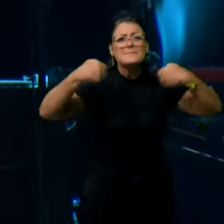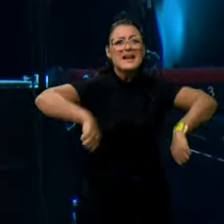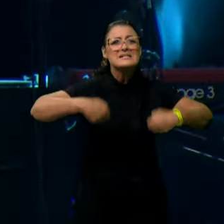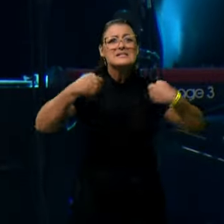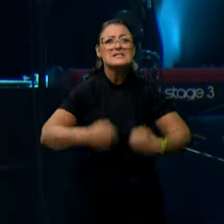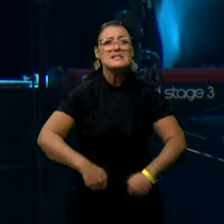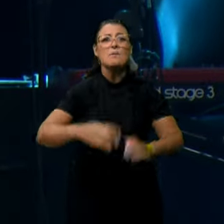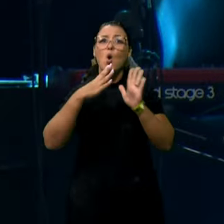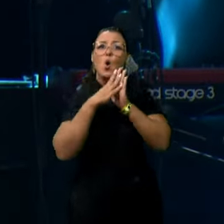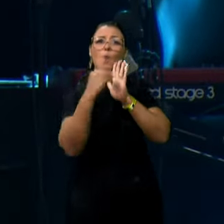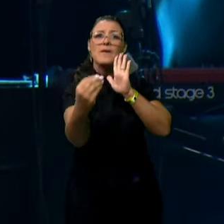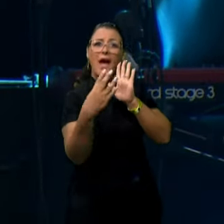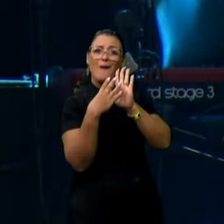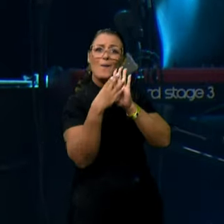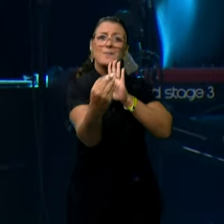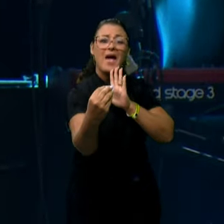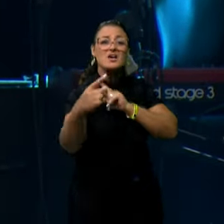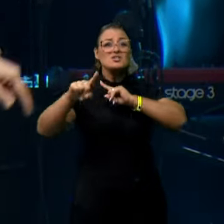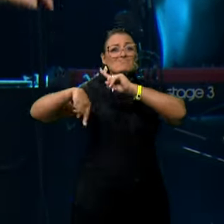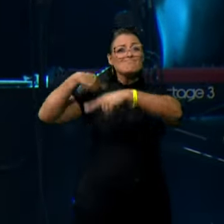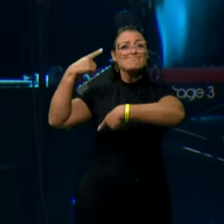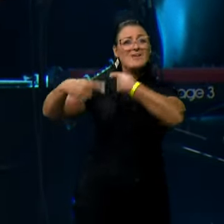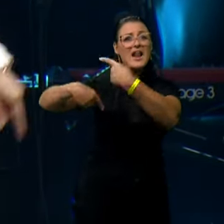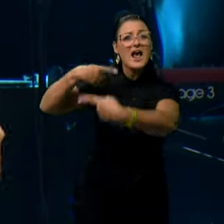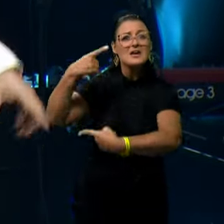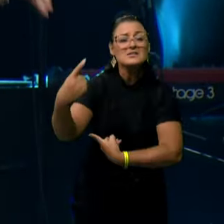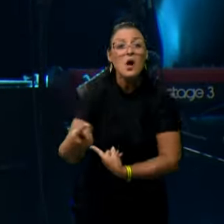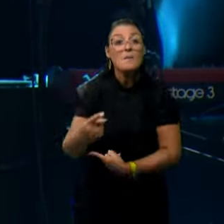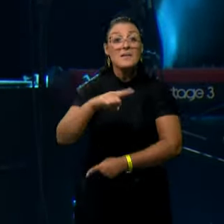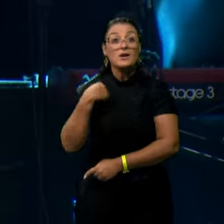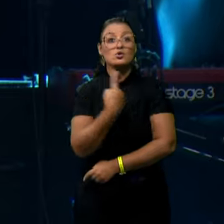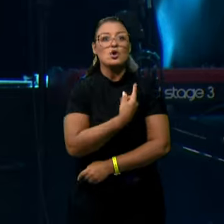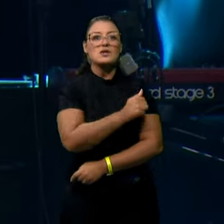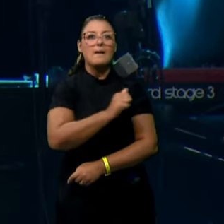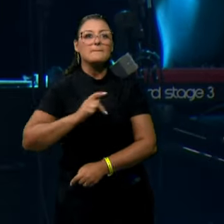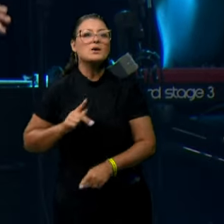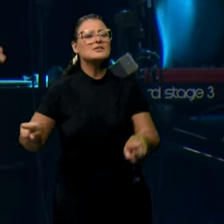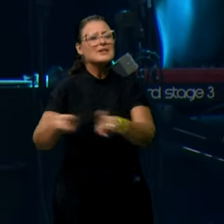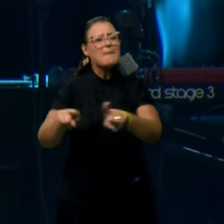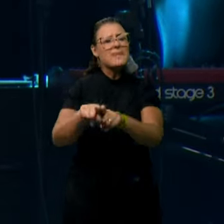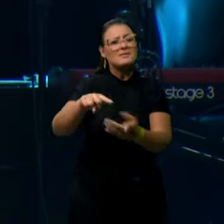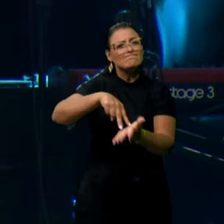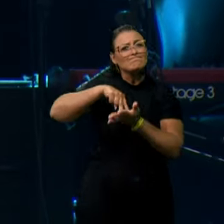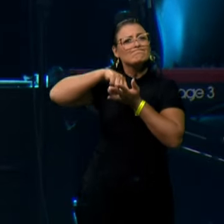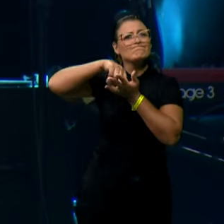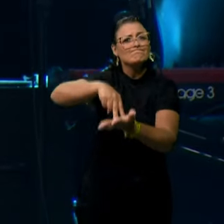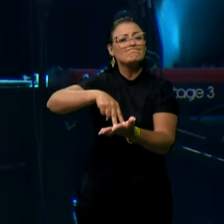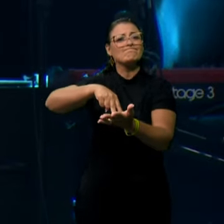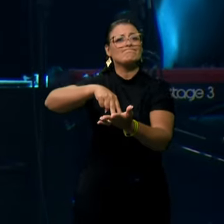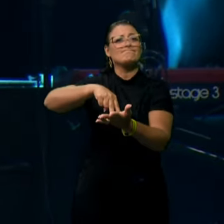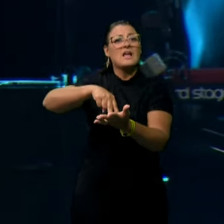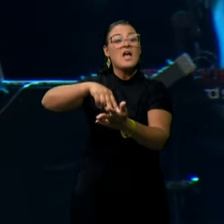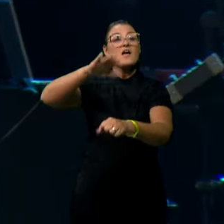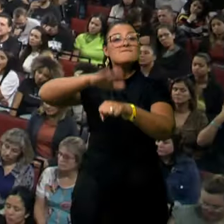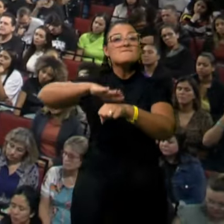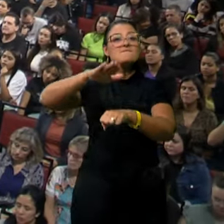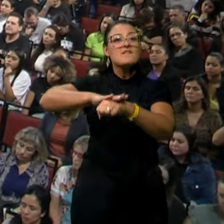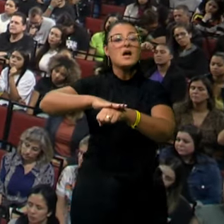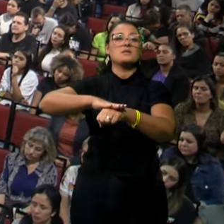Gerar a oração de poder para que nossos apóstolos Estabeleça uma ordem de novo na nação